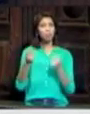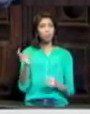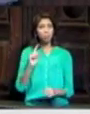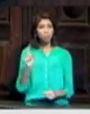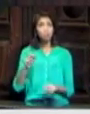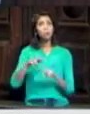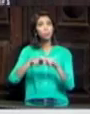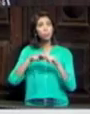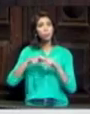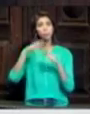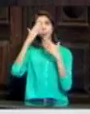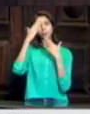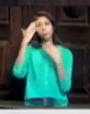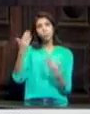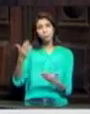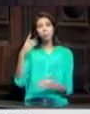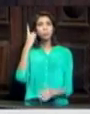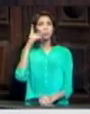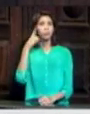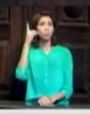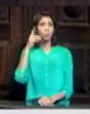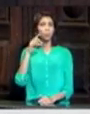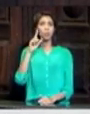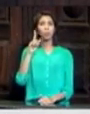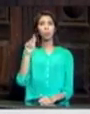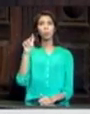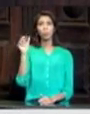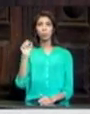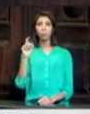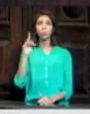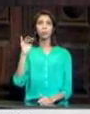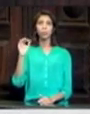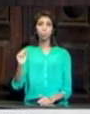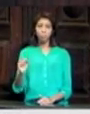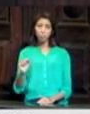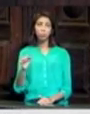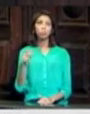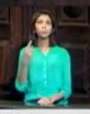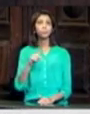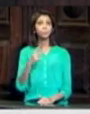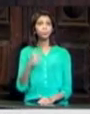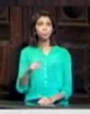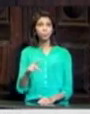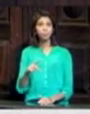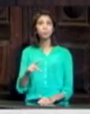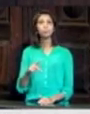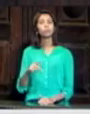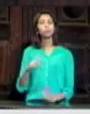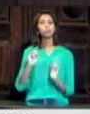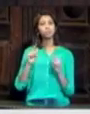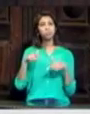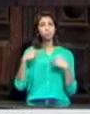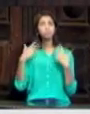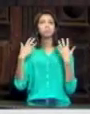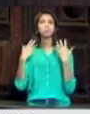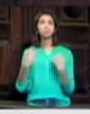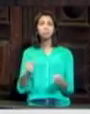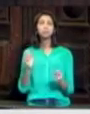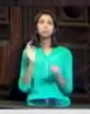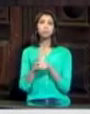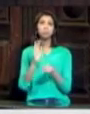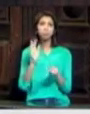isso, eu agradeço aqui ao deputado Luiz Martins por sua determinação em